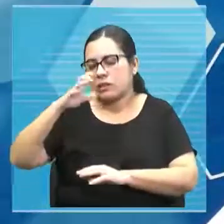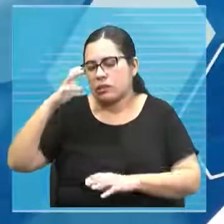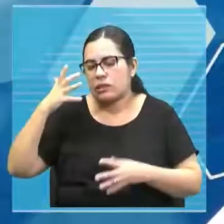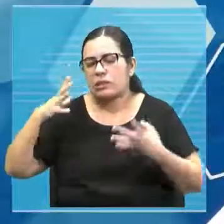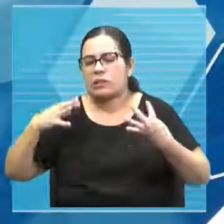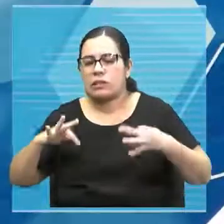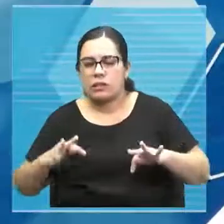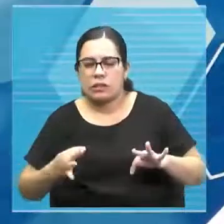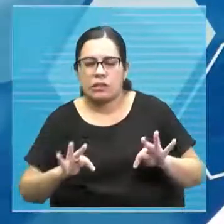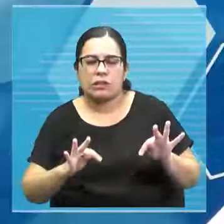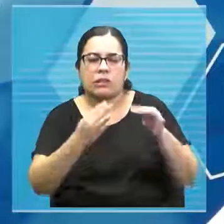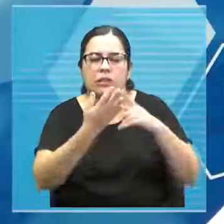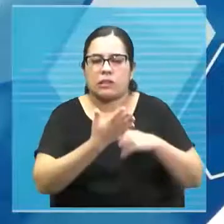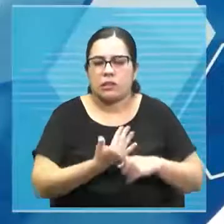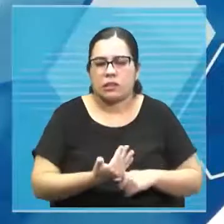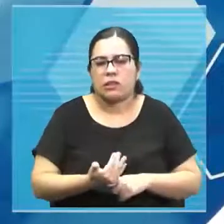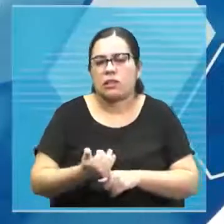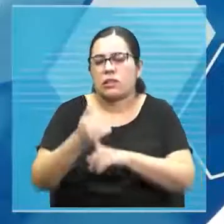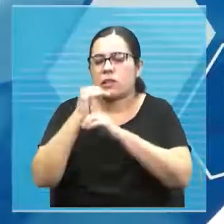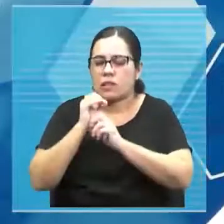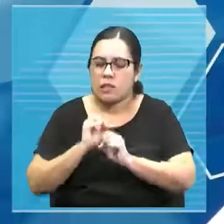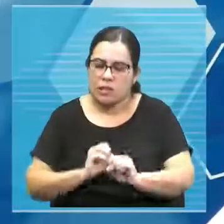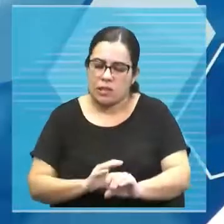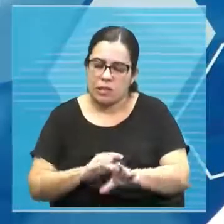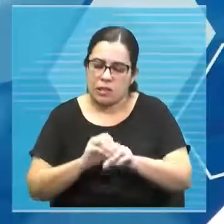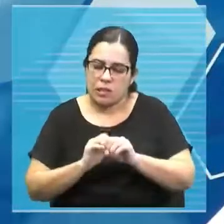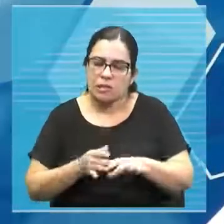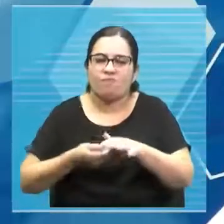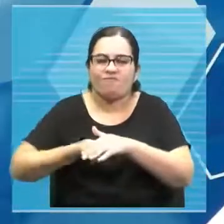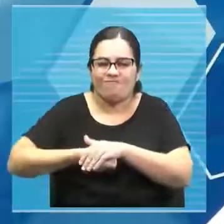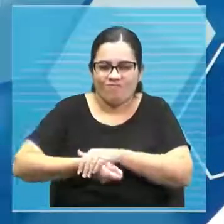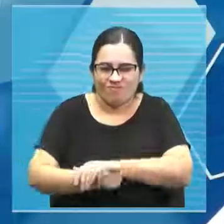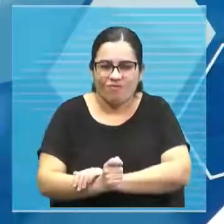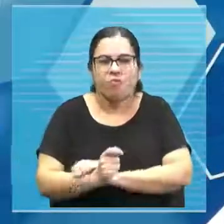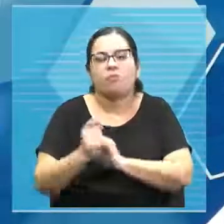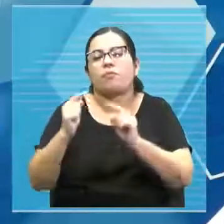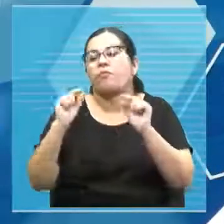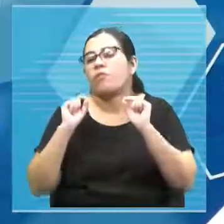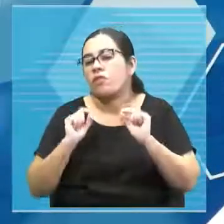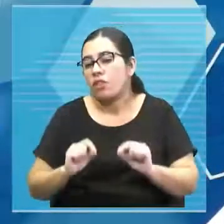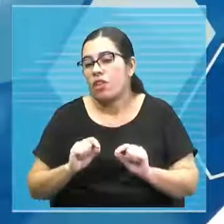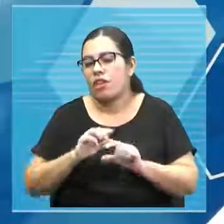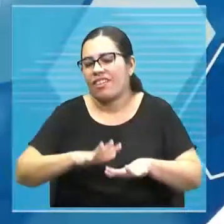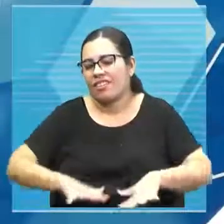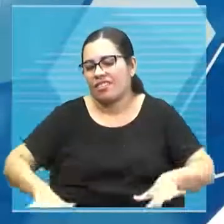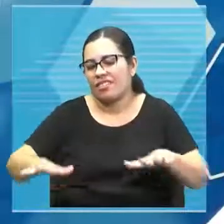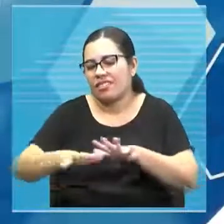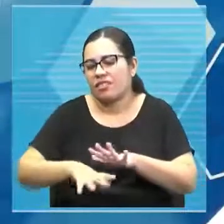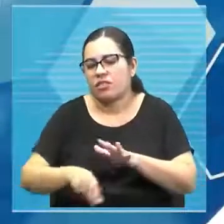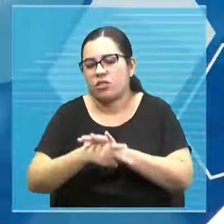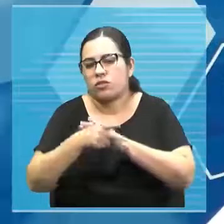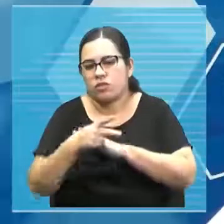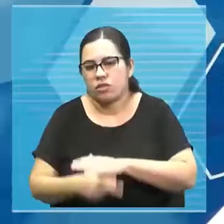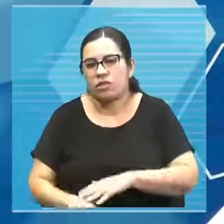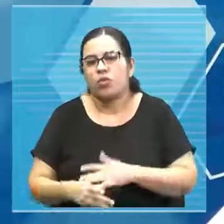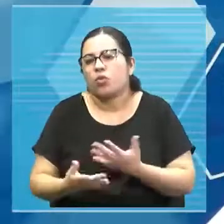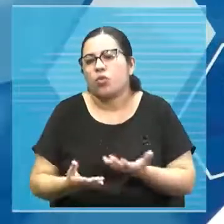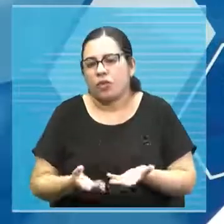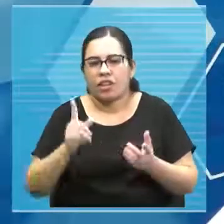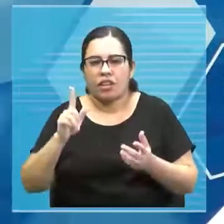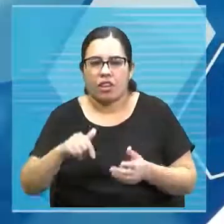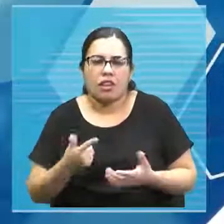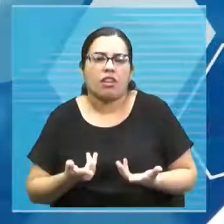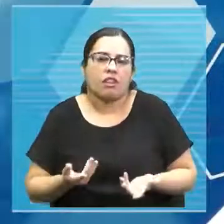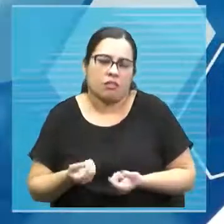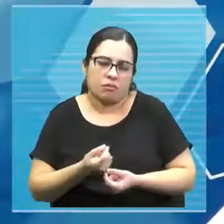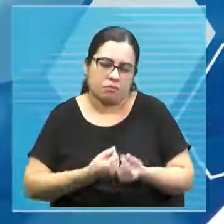tecnologia em em educação tudo isso aplicado a os processos e as atividades